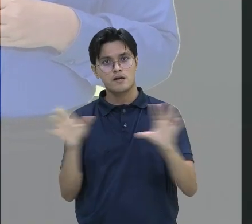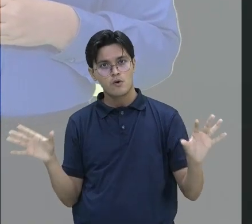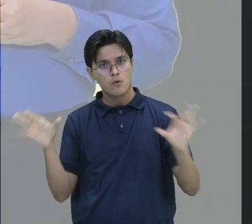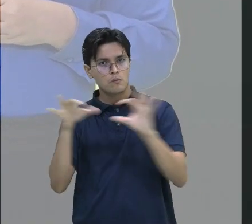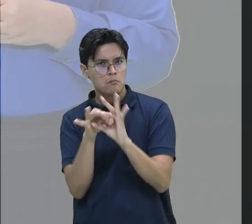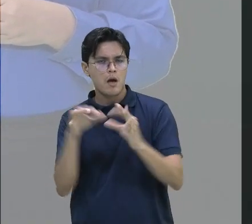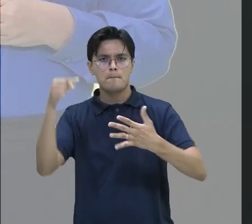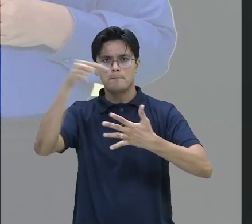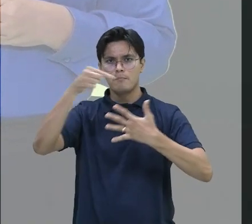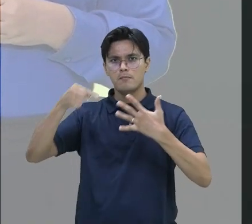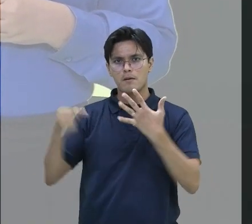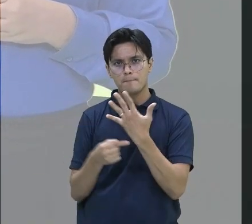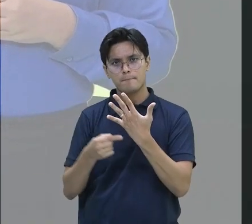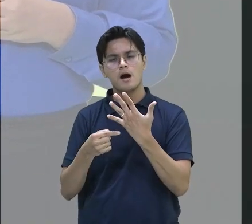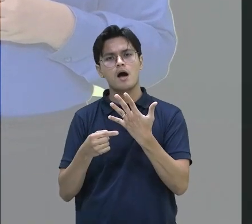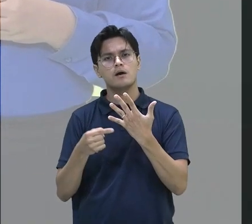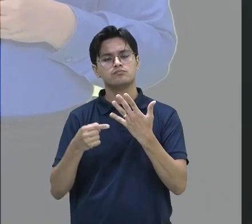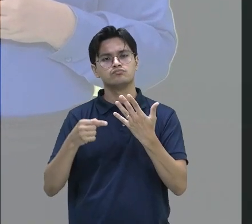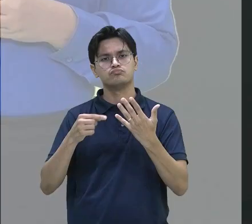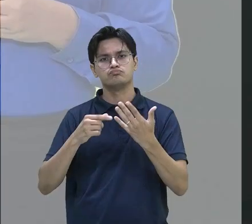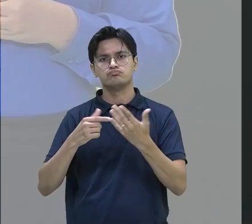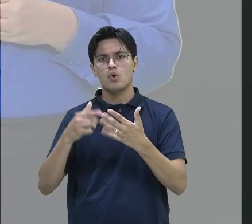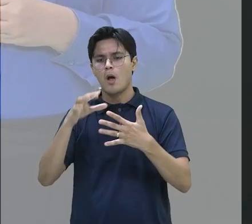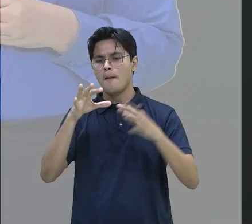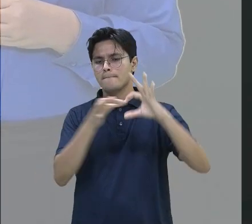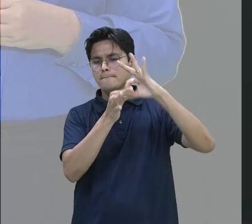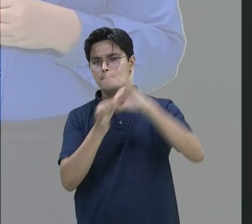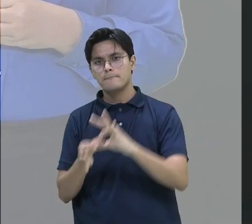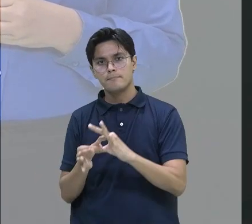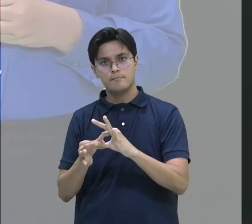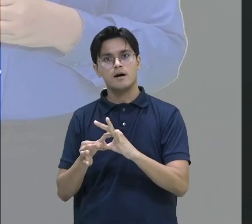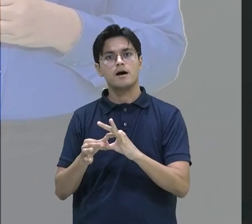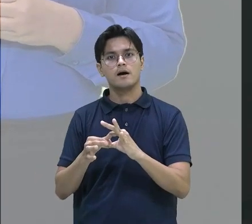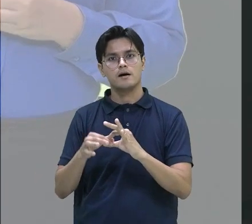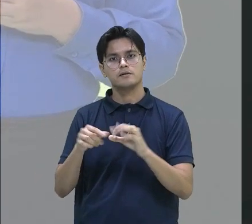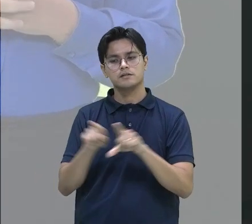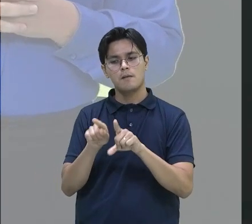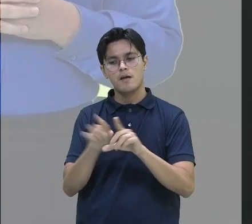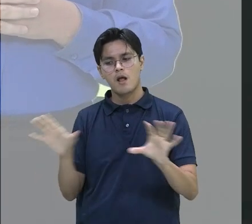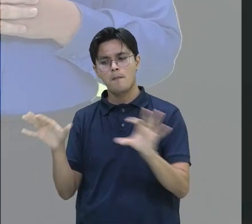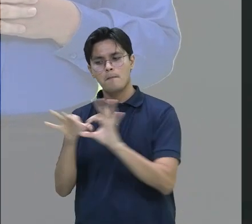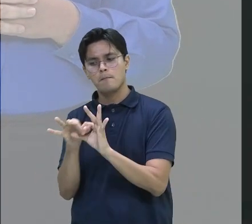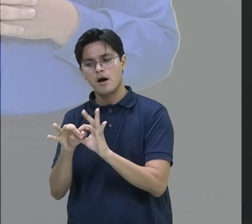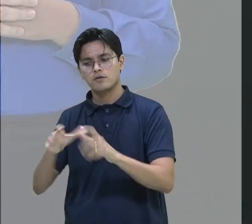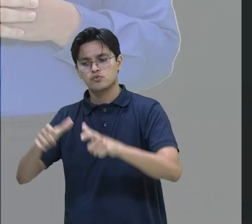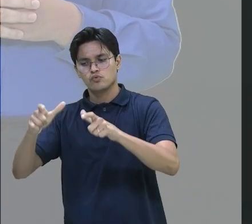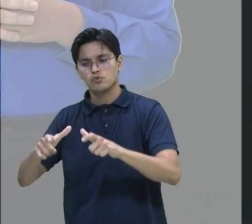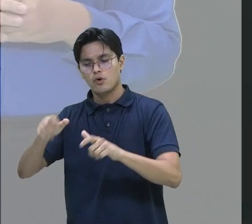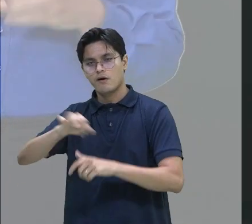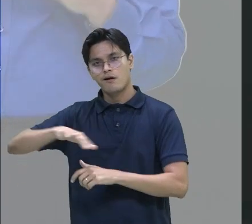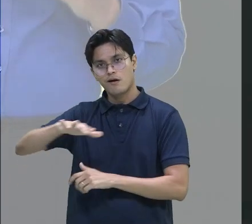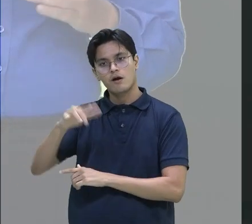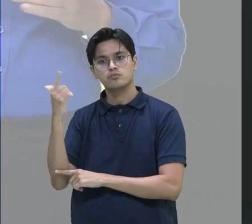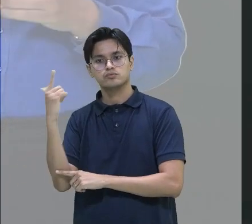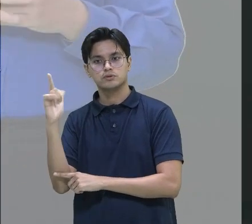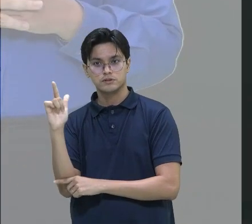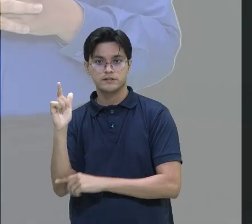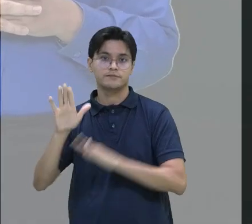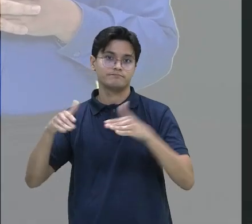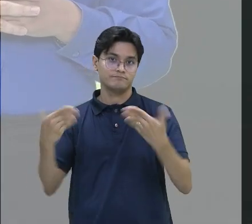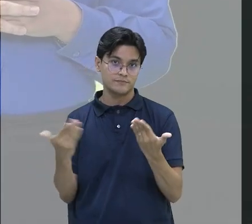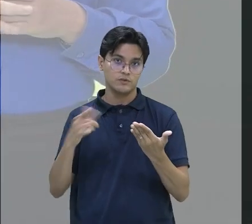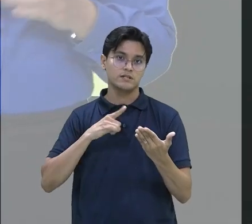elementos, né, a uma posição geográfica, ou seja, uma adaptação à região que ela vai estar